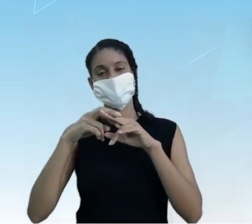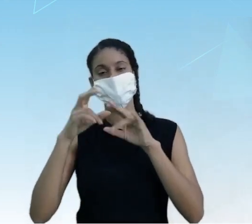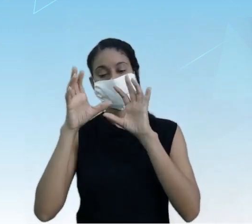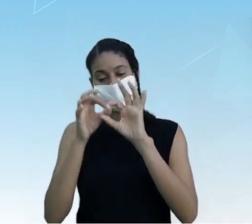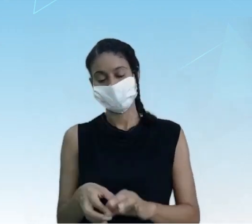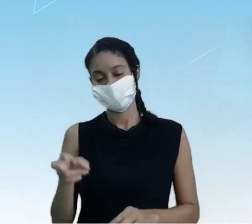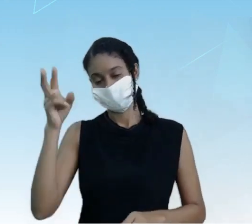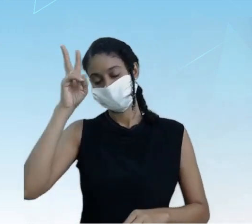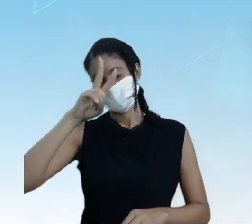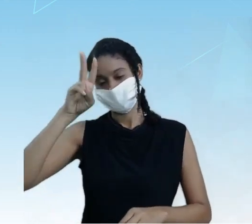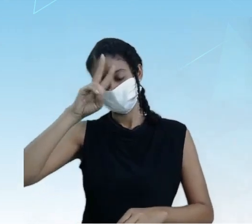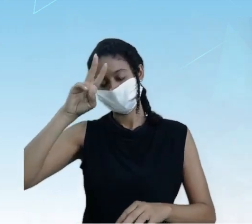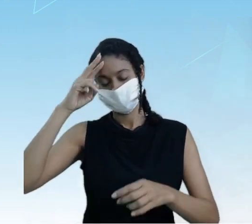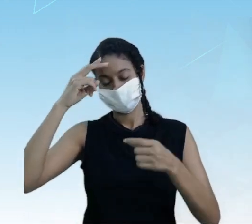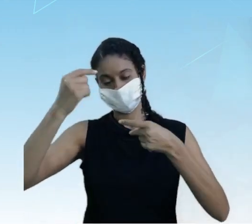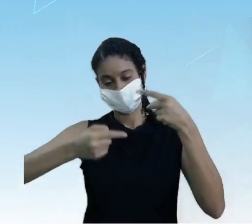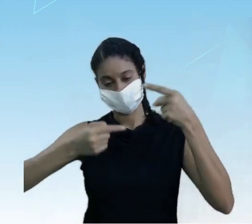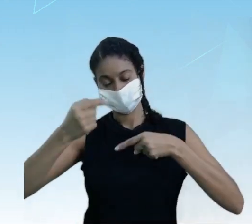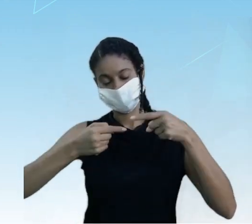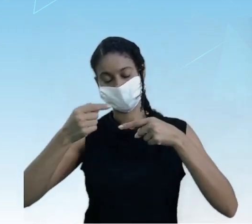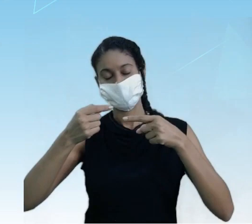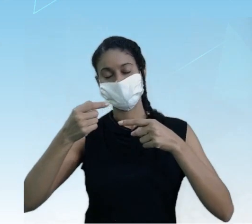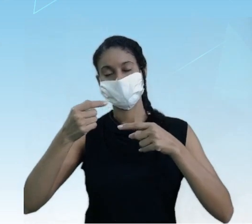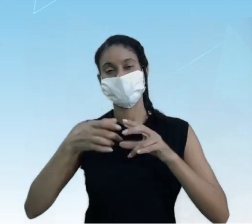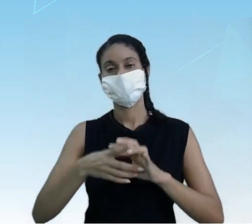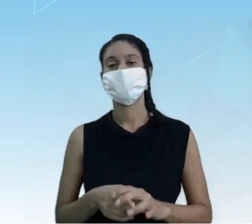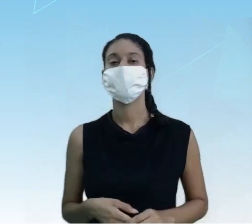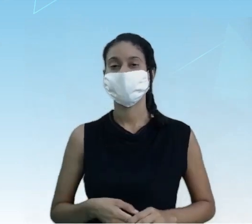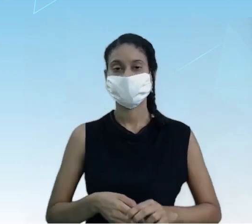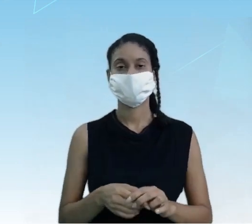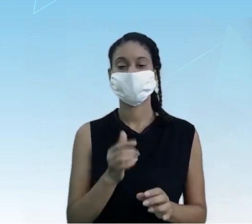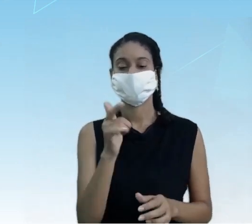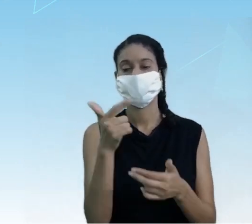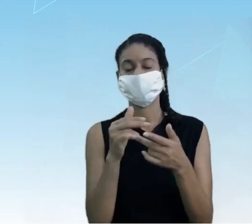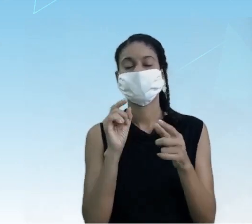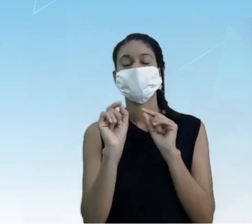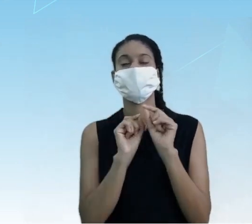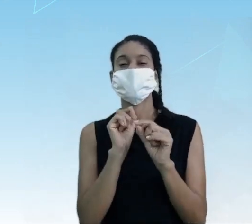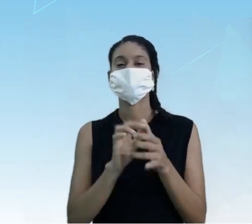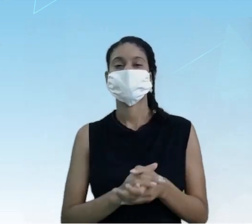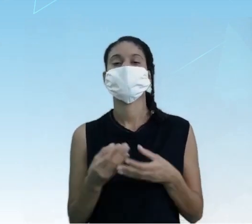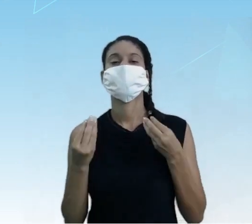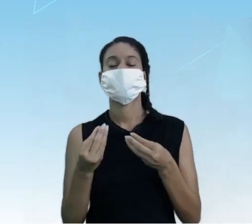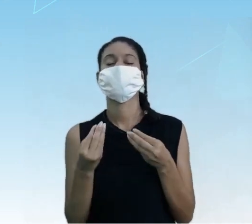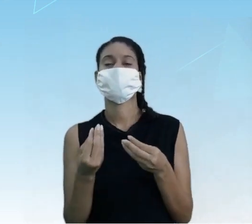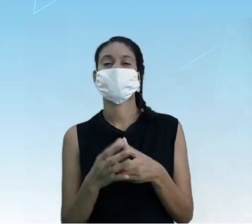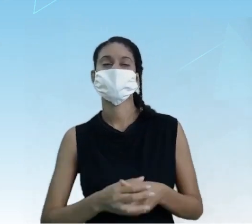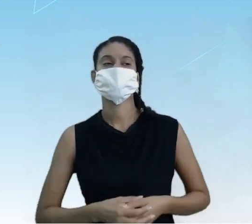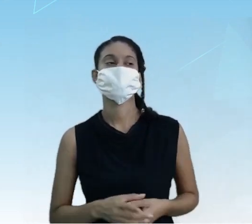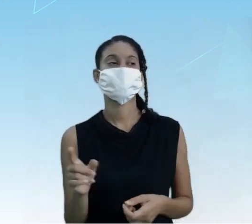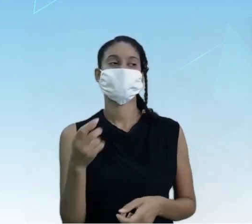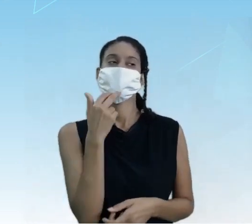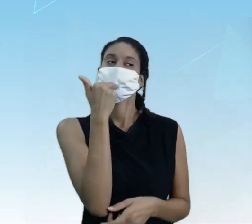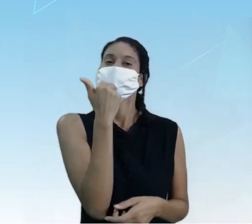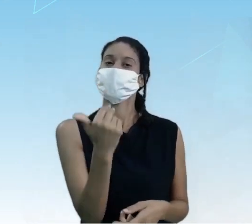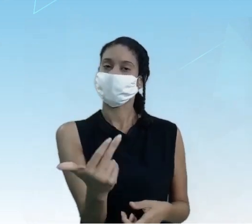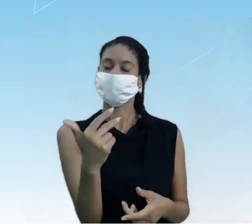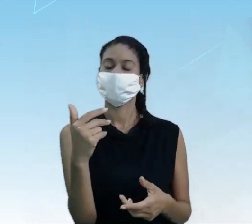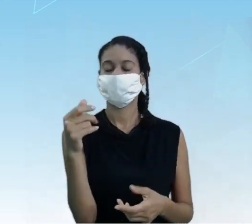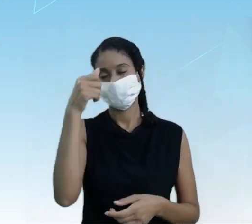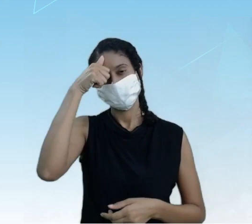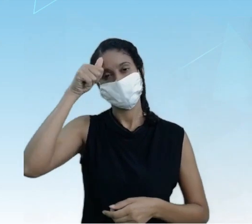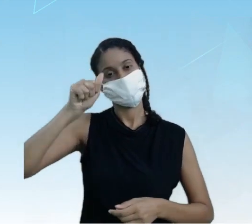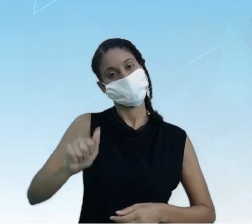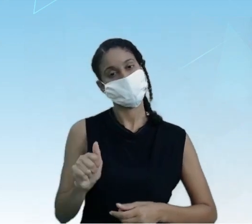histórico, cultural dessas regiões. O outro ponto é como é que ficou então o inglês na